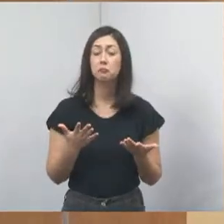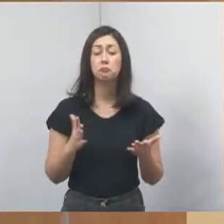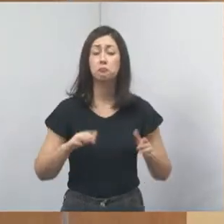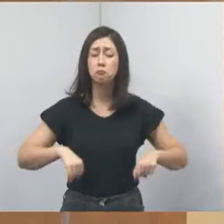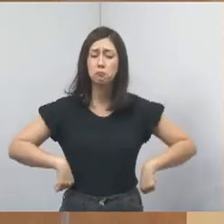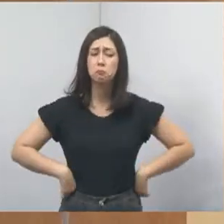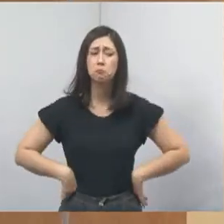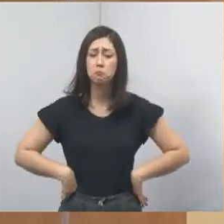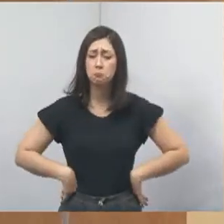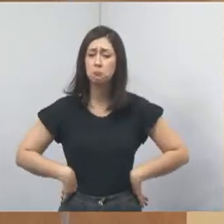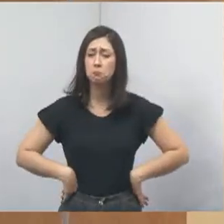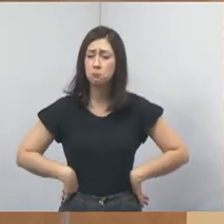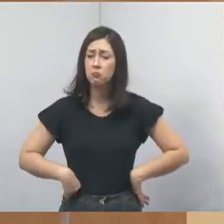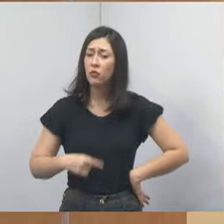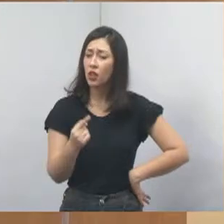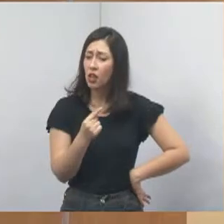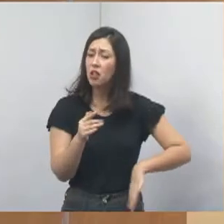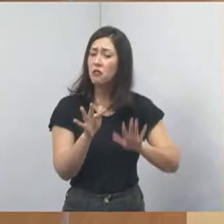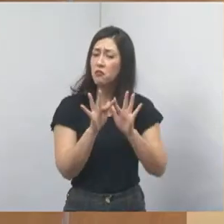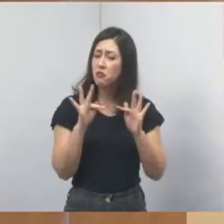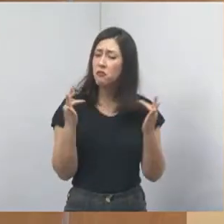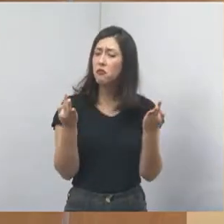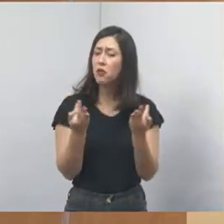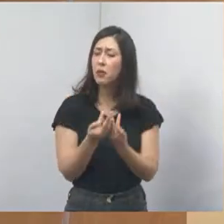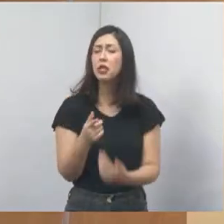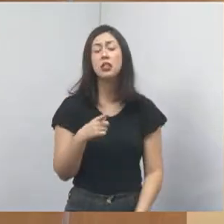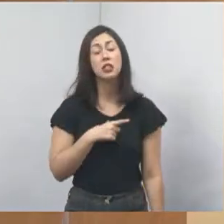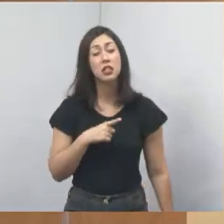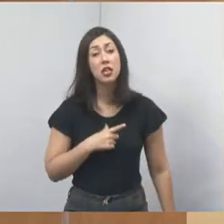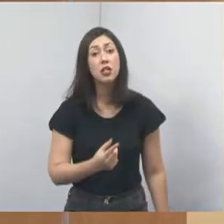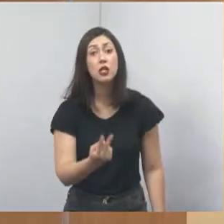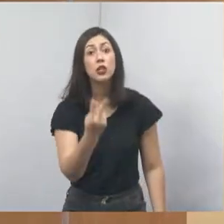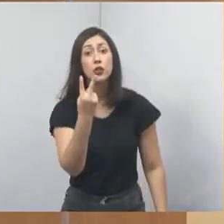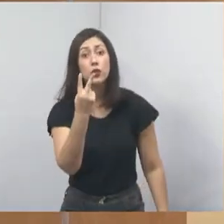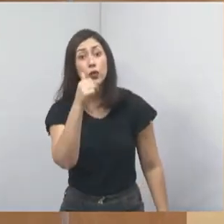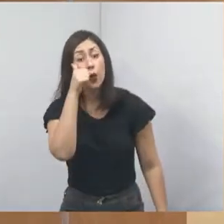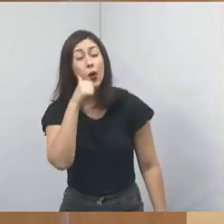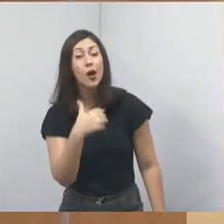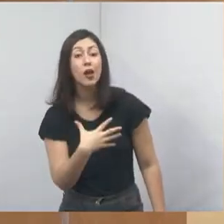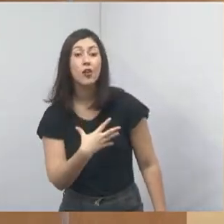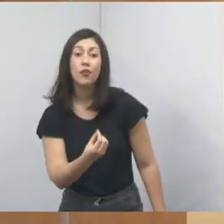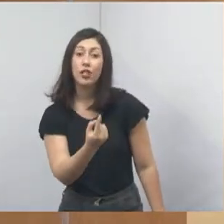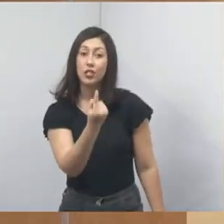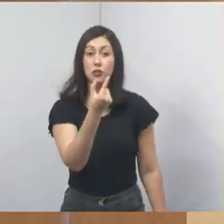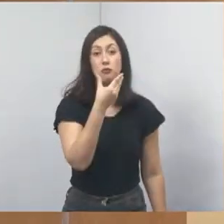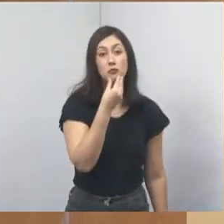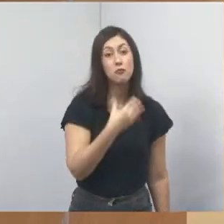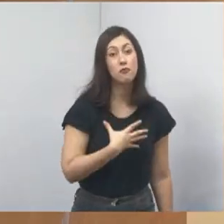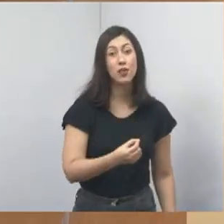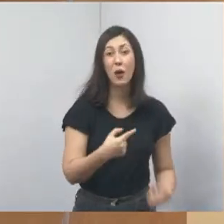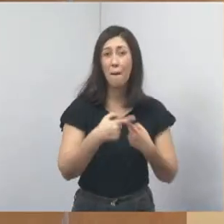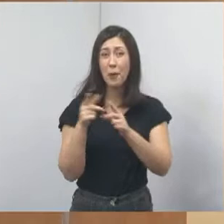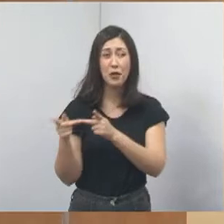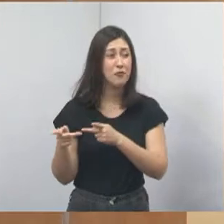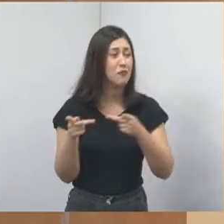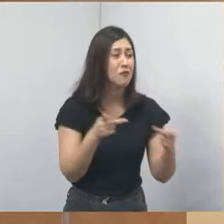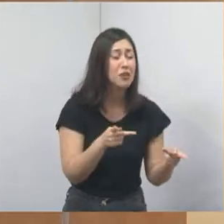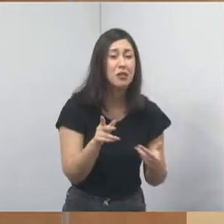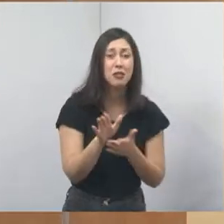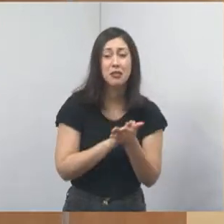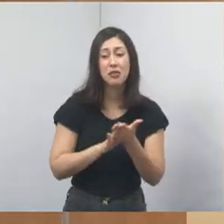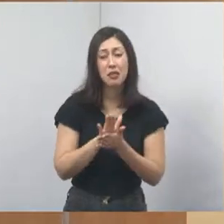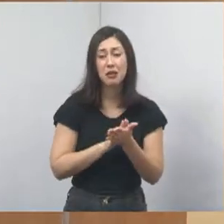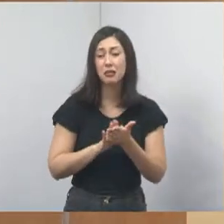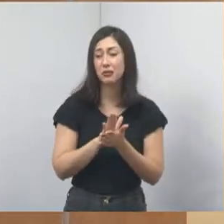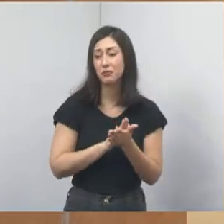Interessante. Ela tem família, tem 2 filhas, tem um filho, mas os filhos não vão visitá-la,